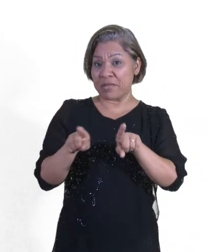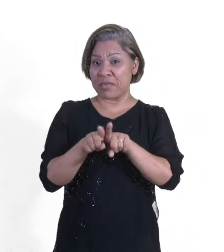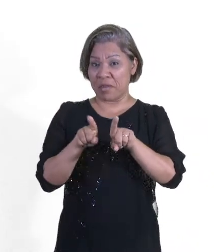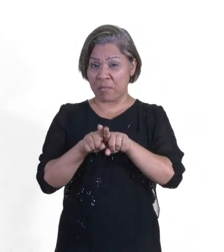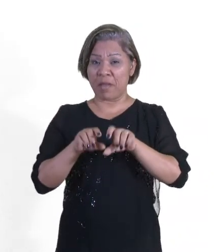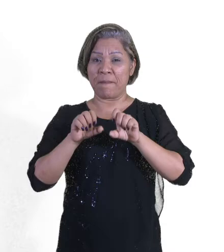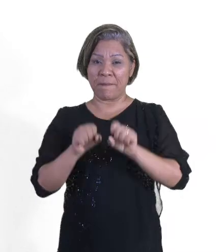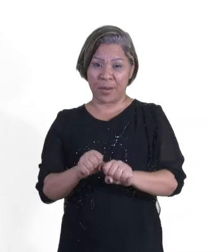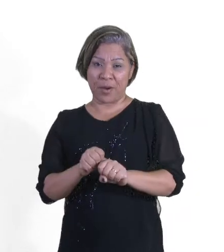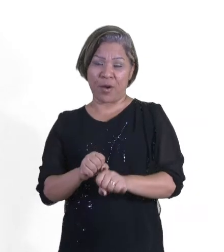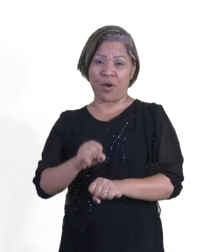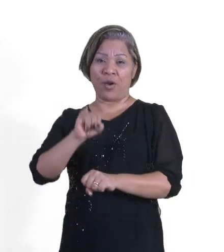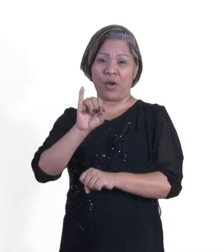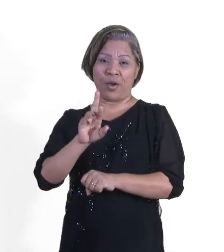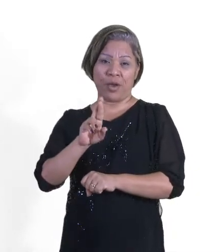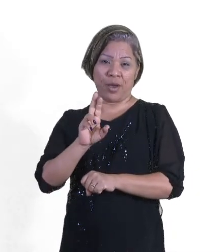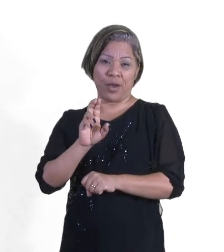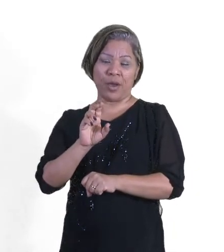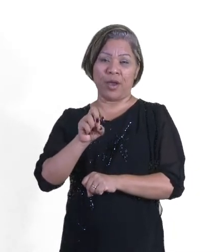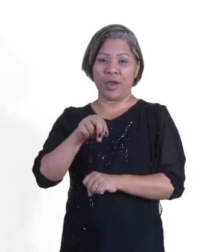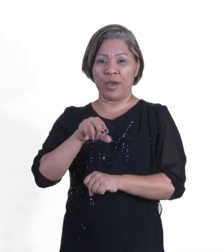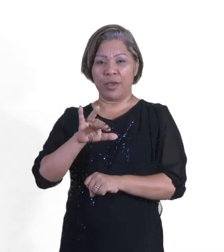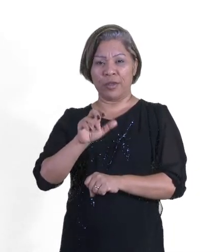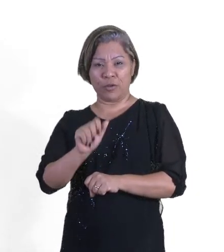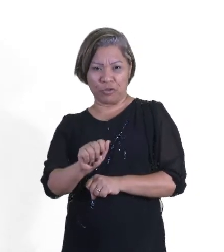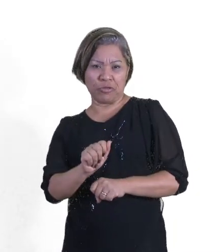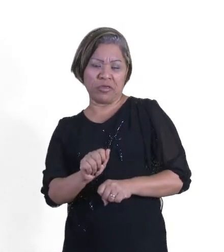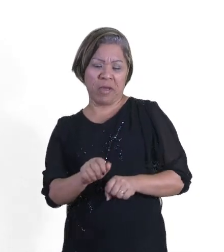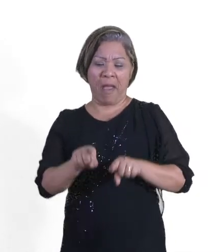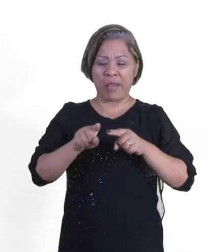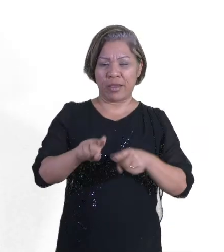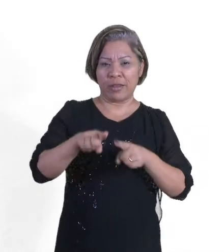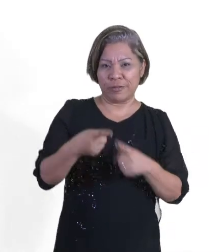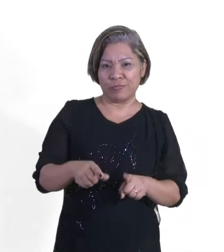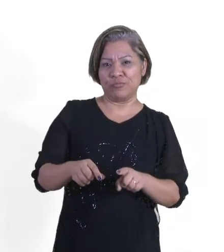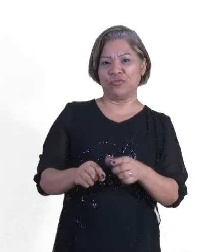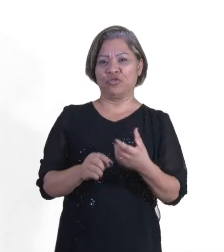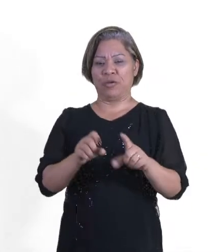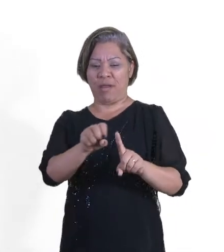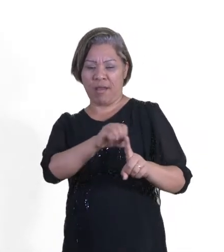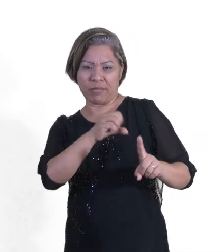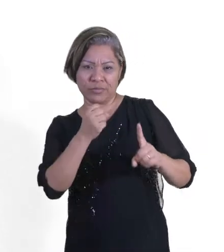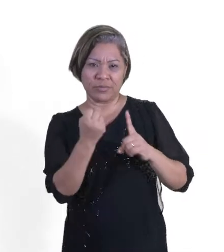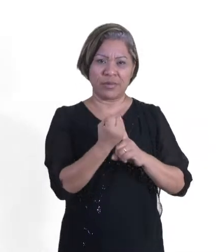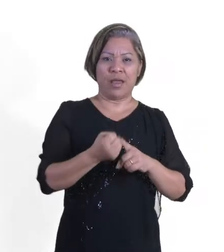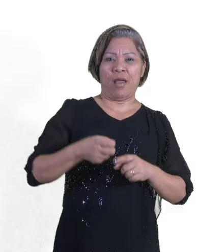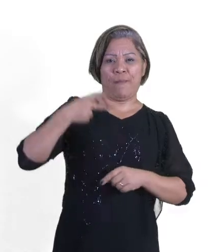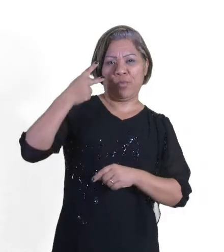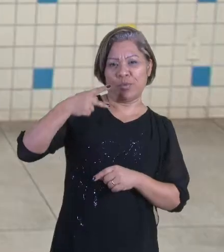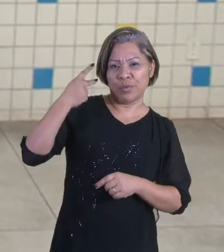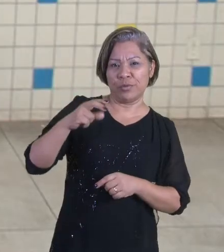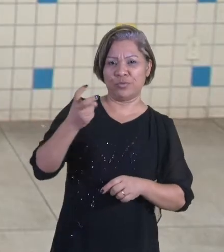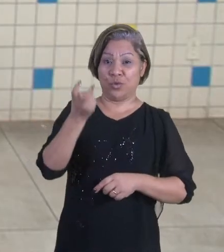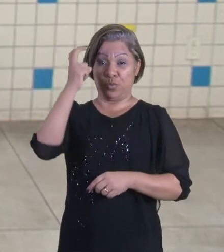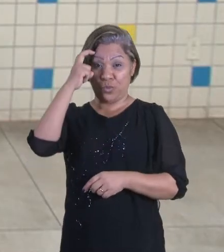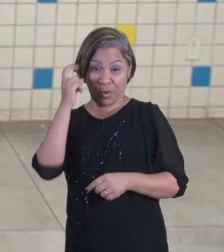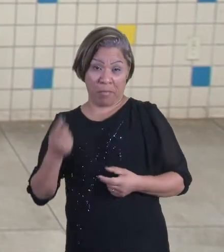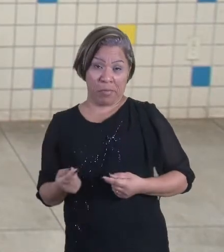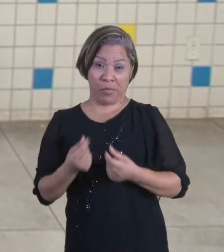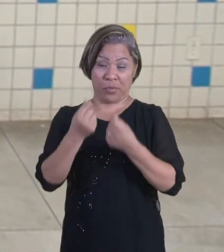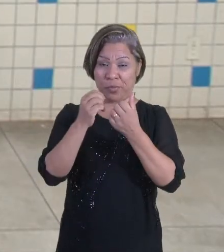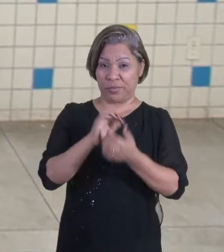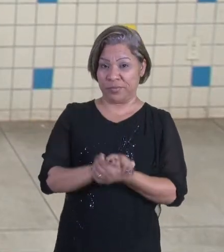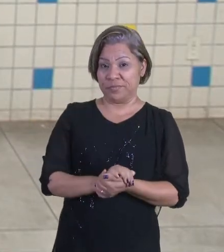ironia para criticar aspectos sociais, político-culturais e econômicos. Então, nós vimos aí que a crônica humorística,